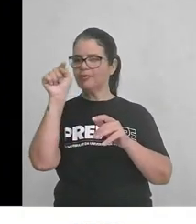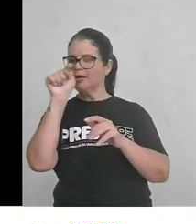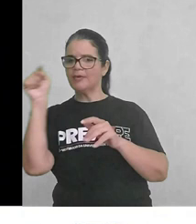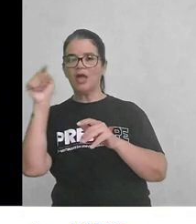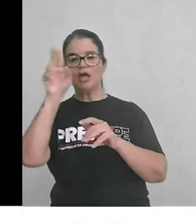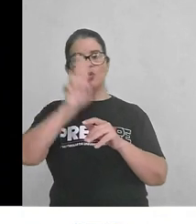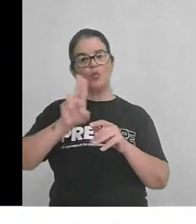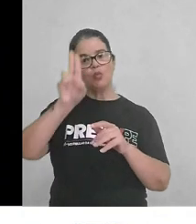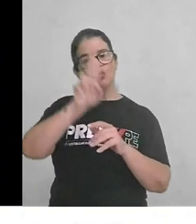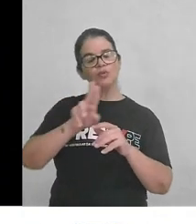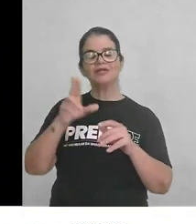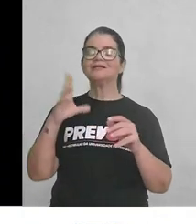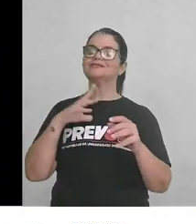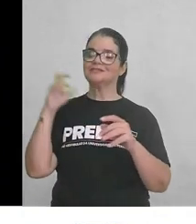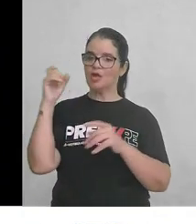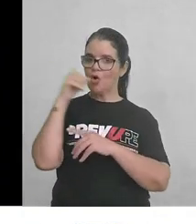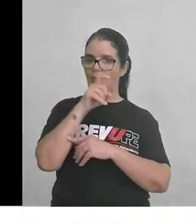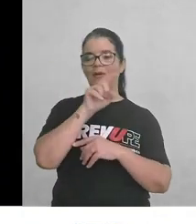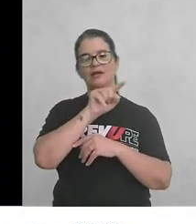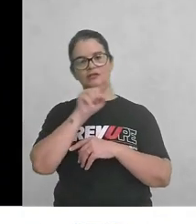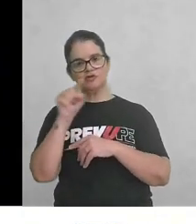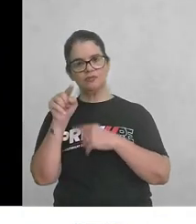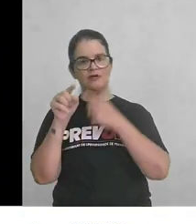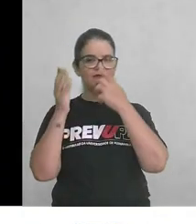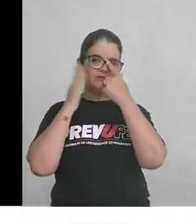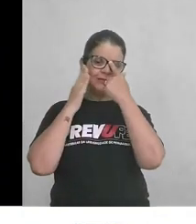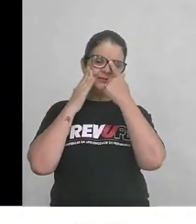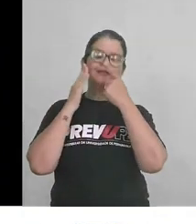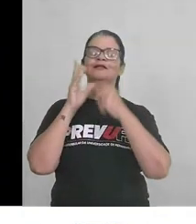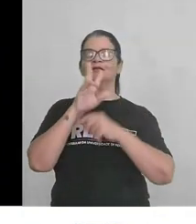tá? Após leitura,